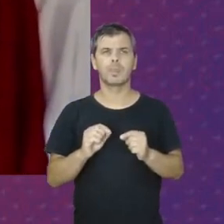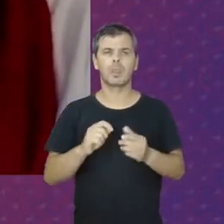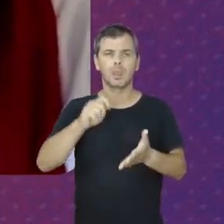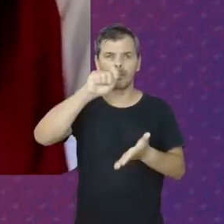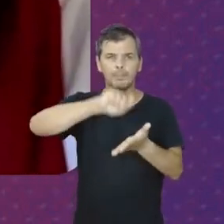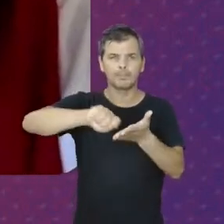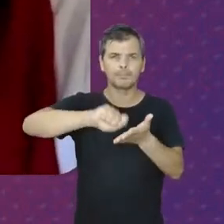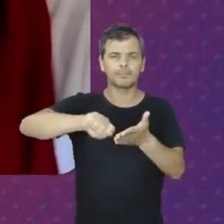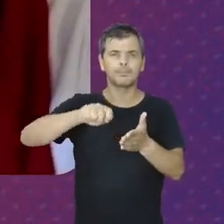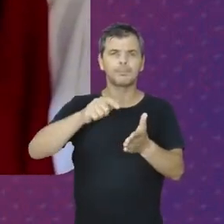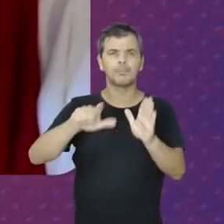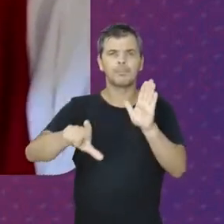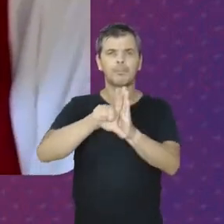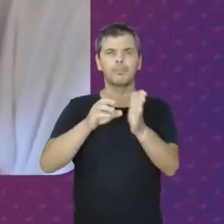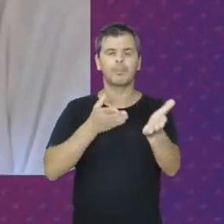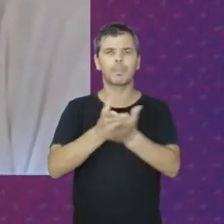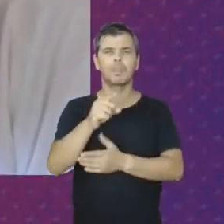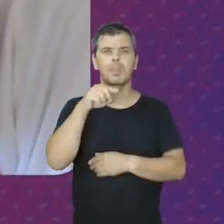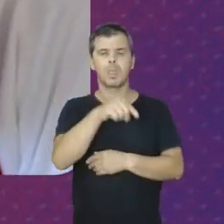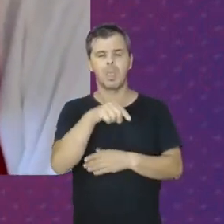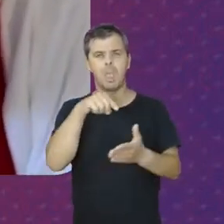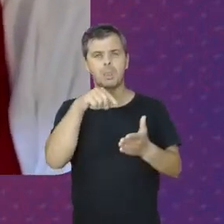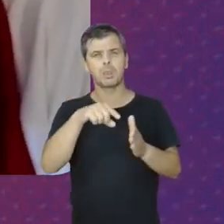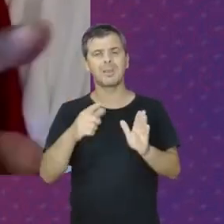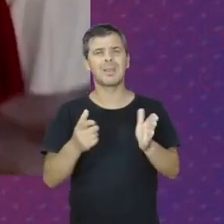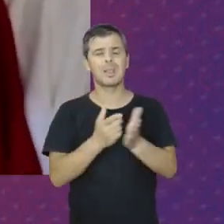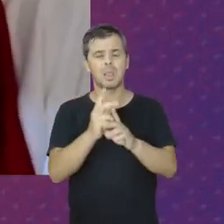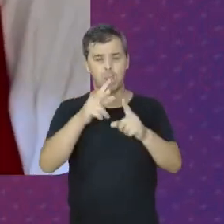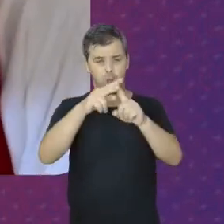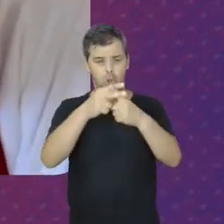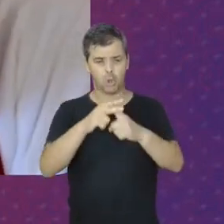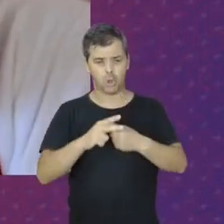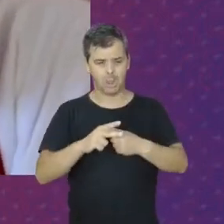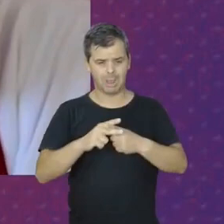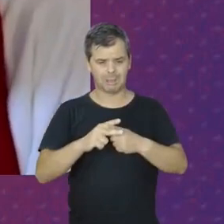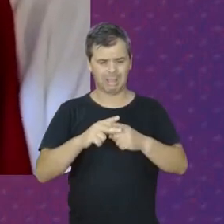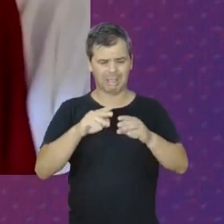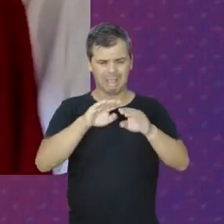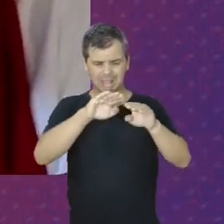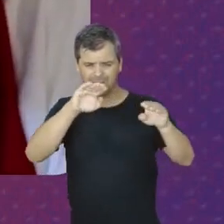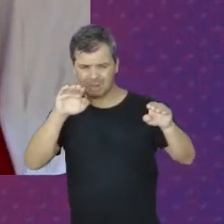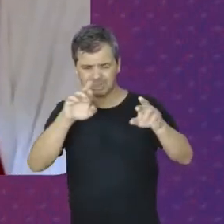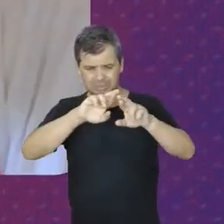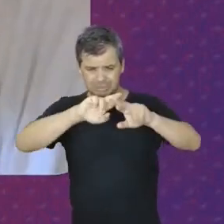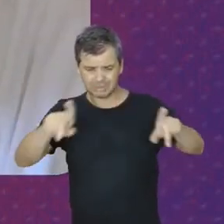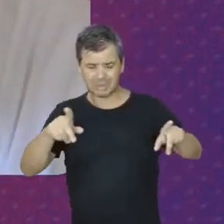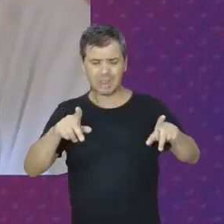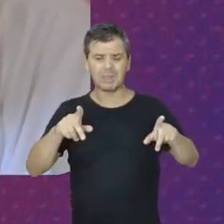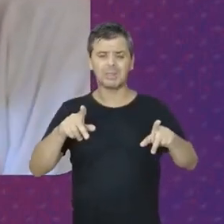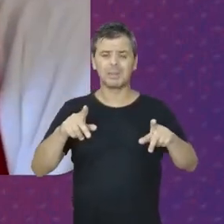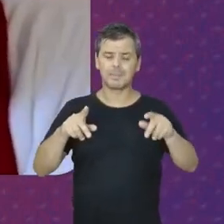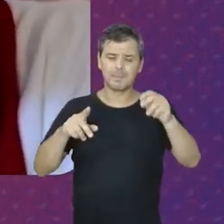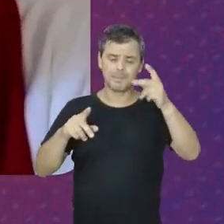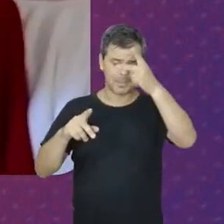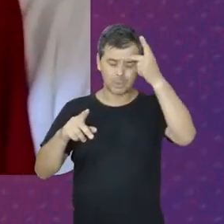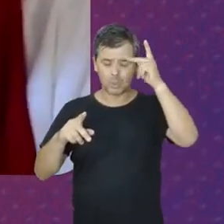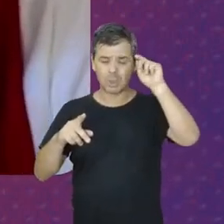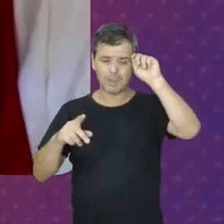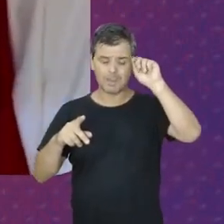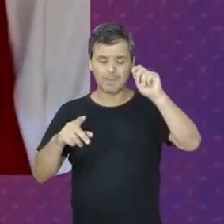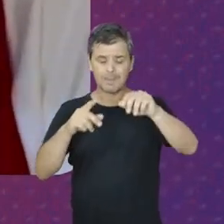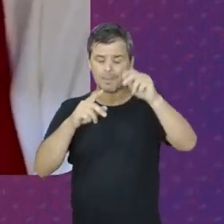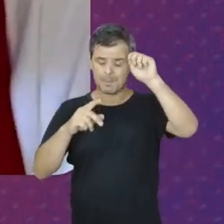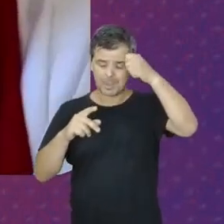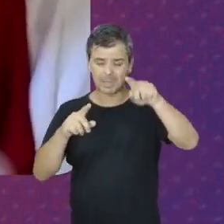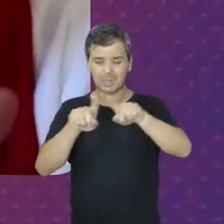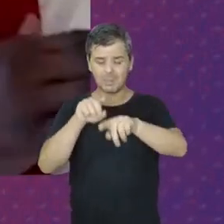sancionar uma lei, é necessário que essas leis que corrijam essa distorção entre negros e brancos no país, ela de fato seja